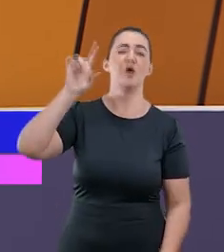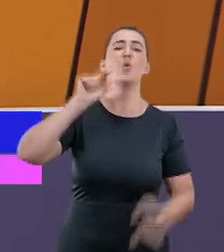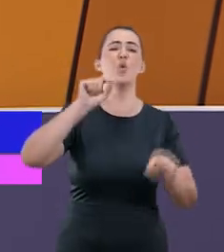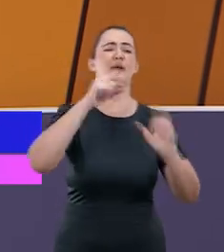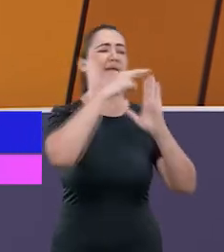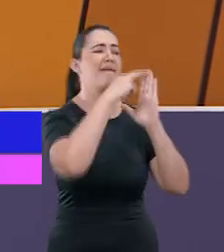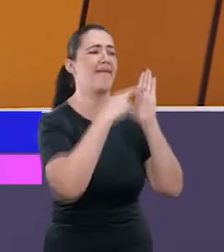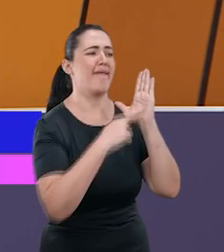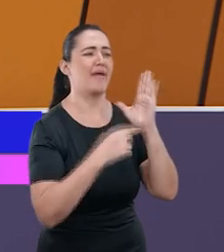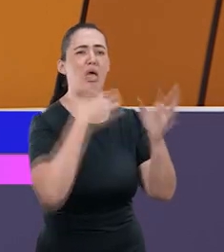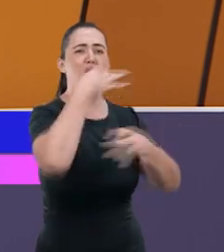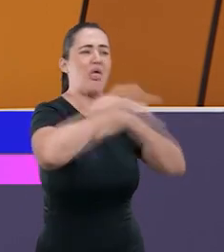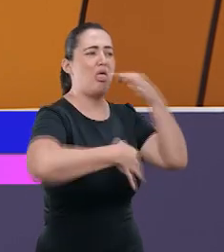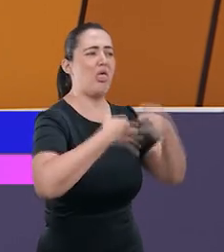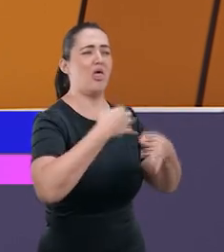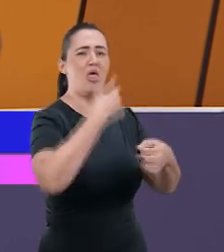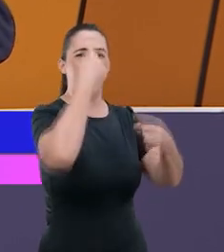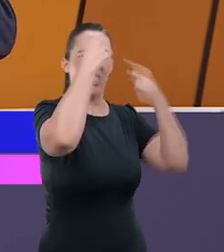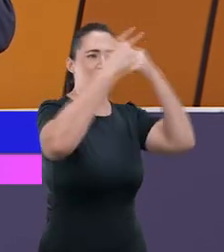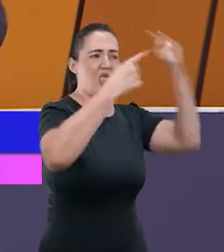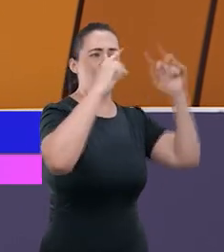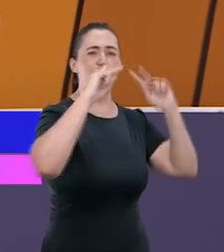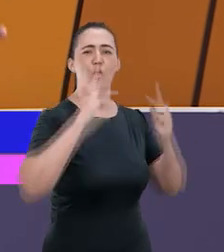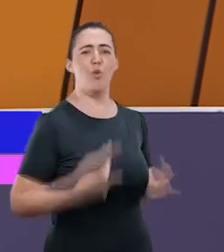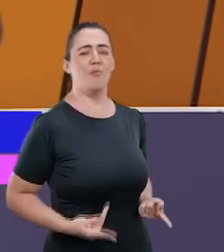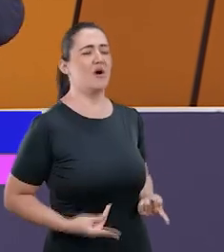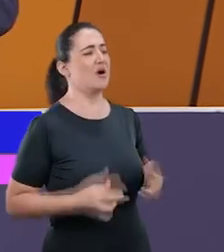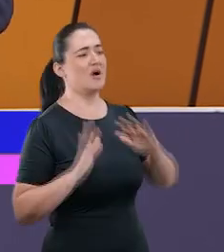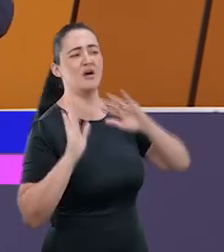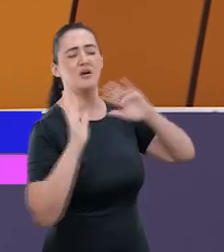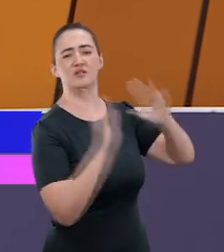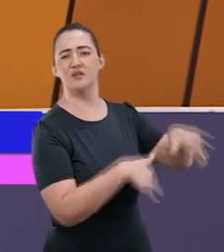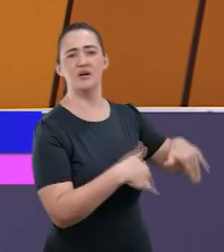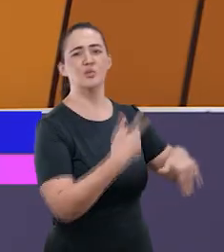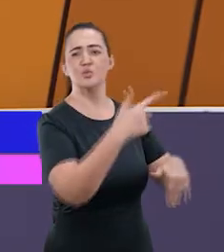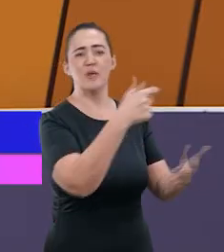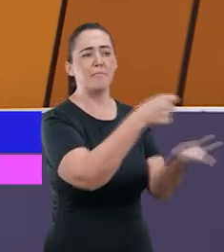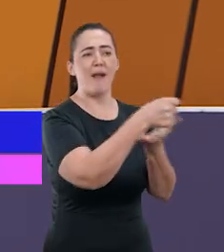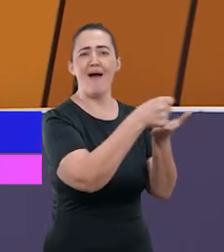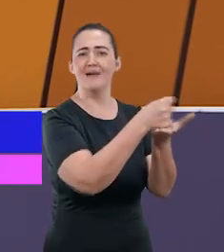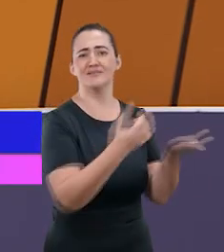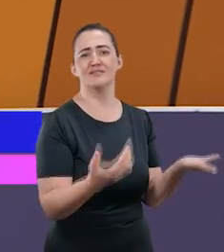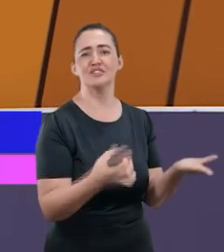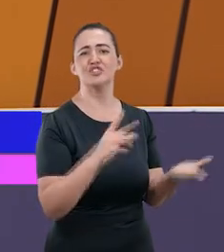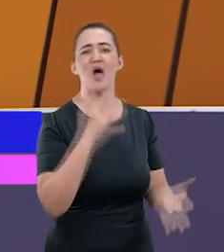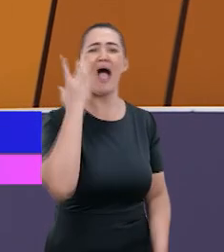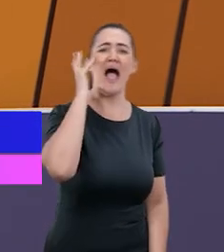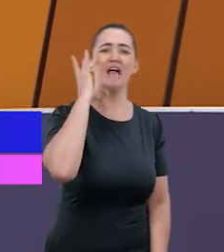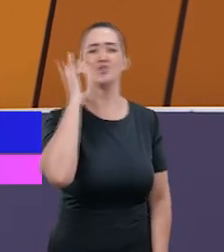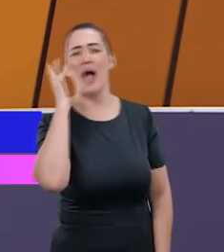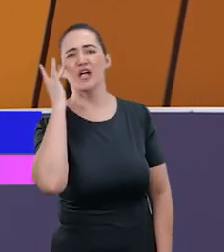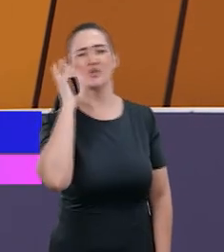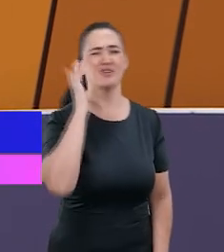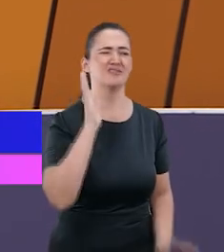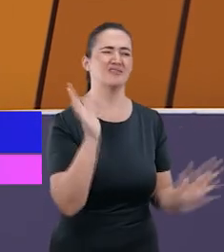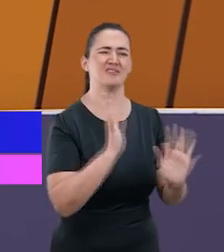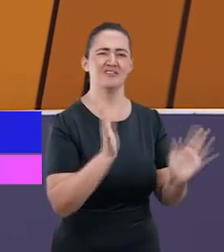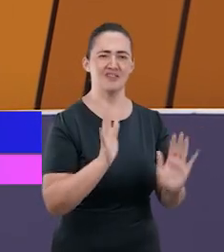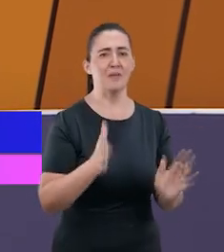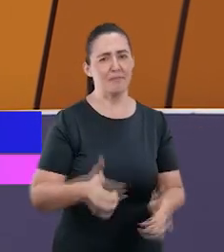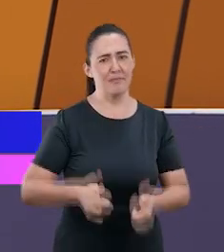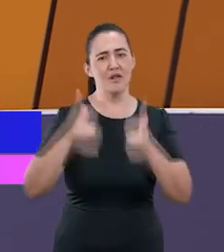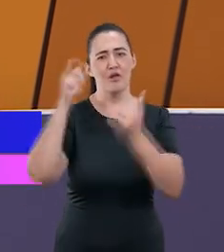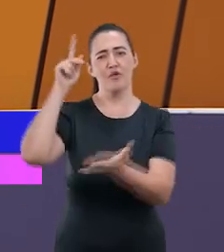tradições, deixando de lado as práticas que não têm sentido nenhum, que não têm base nenhuma. Porque andando na verdade, essa verdade